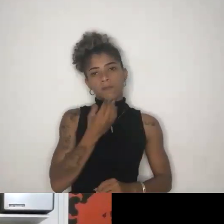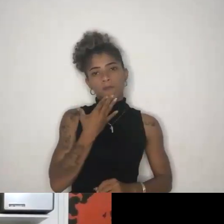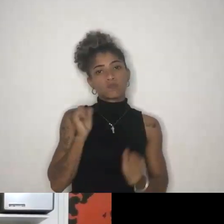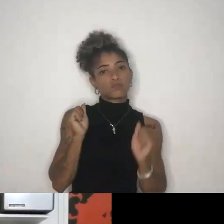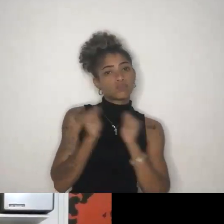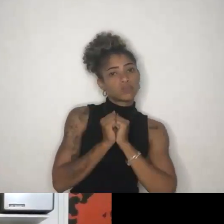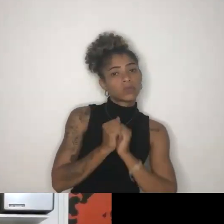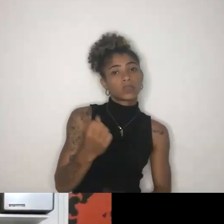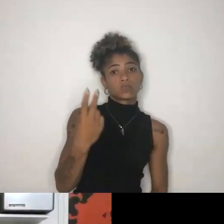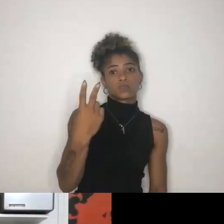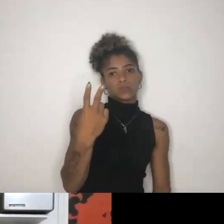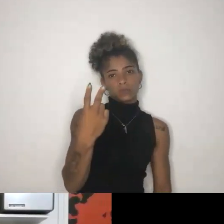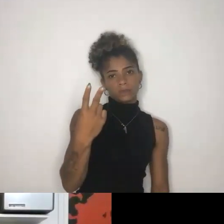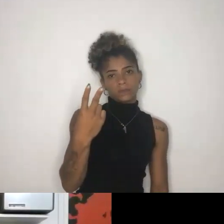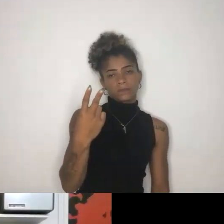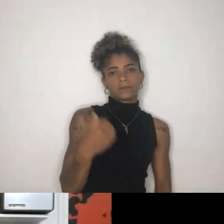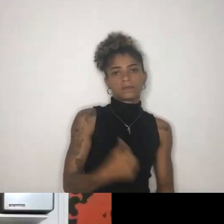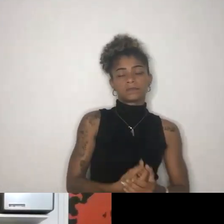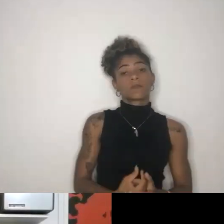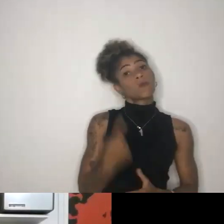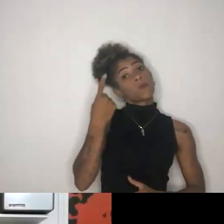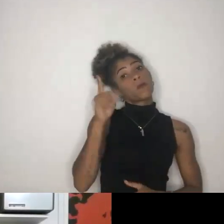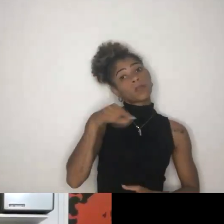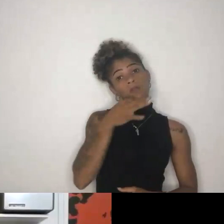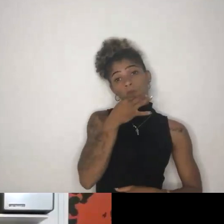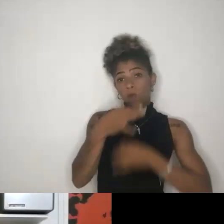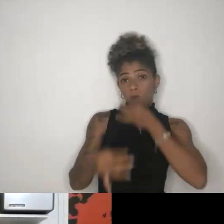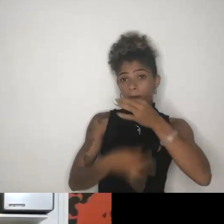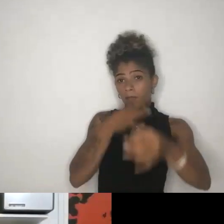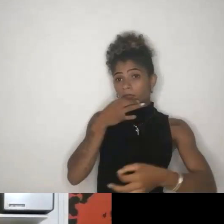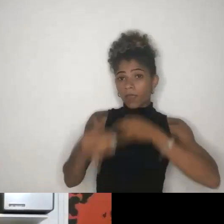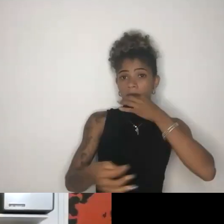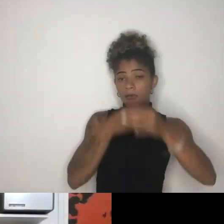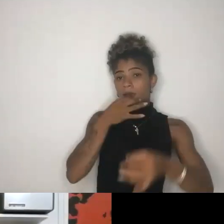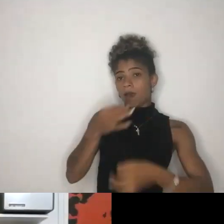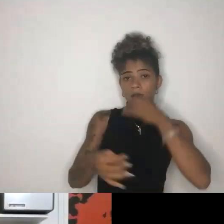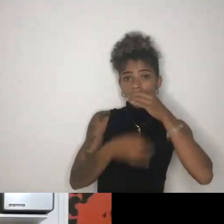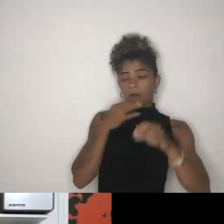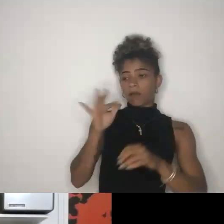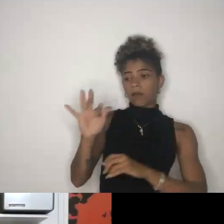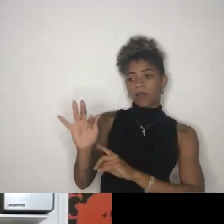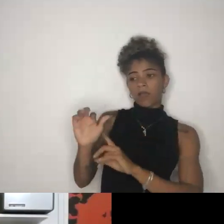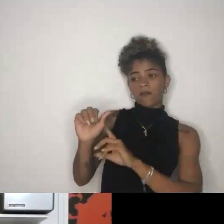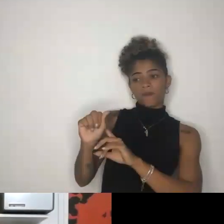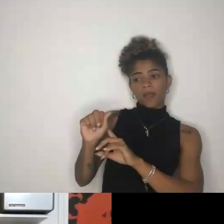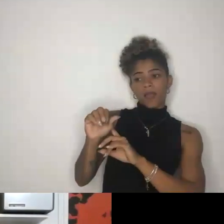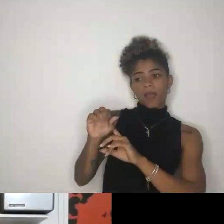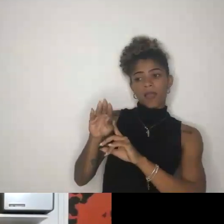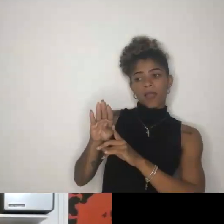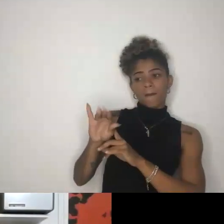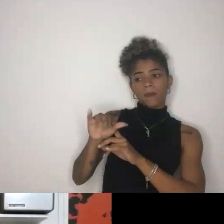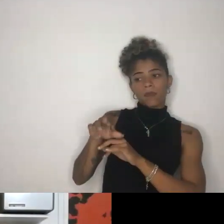umas duas que é o seguinte uma tem alguns comentários a Fabiana maquiando por exemplo ela também